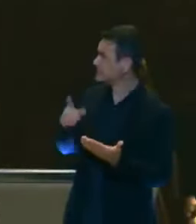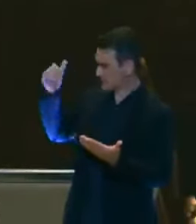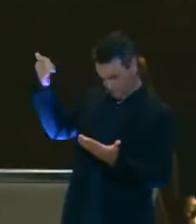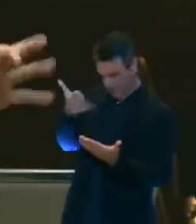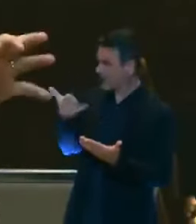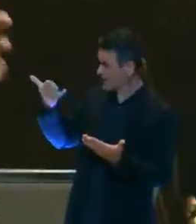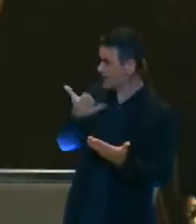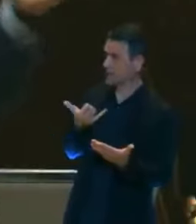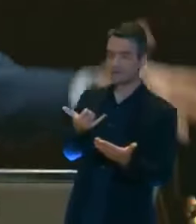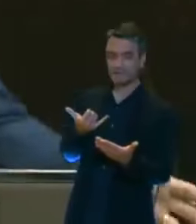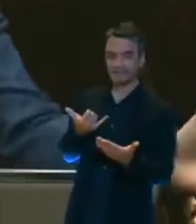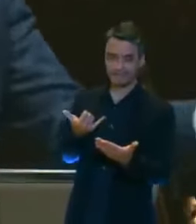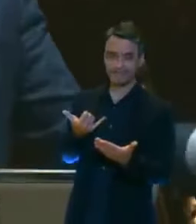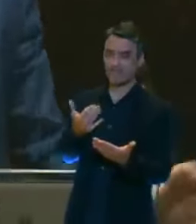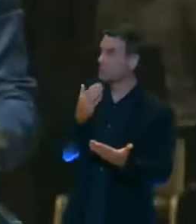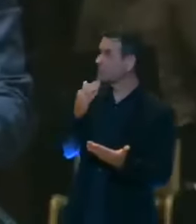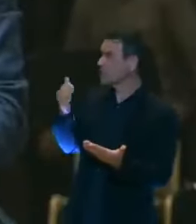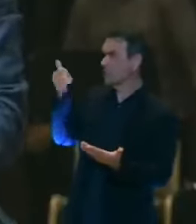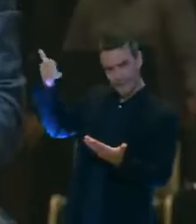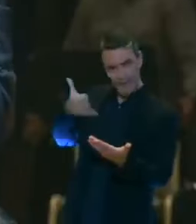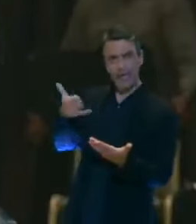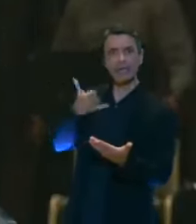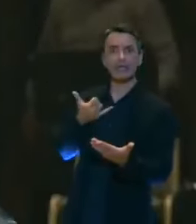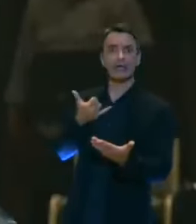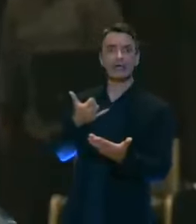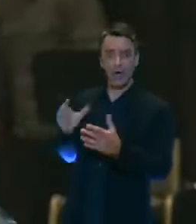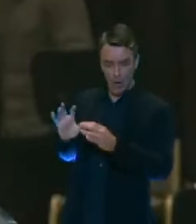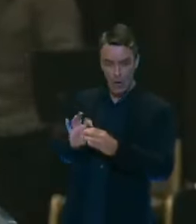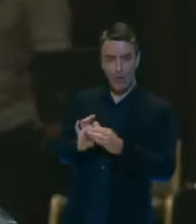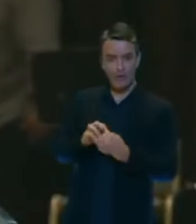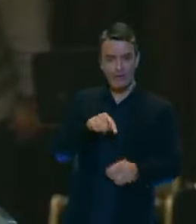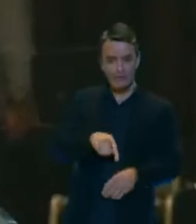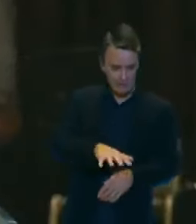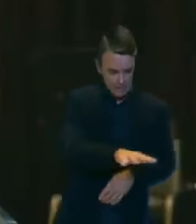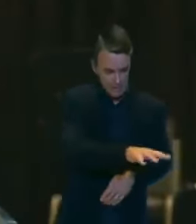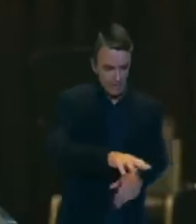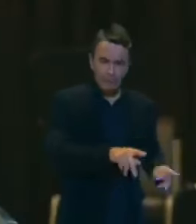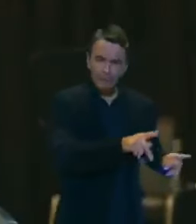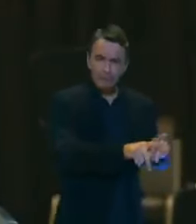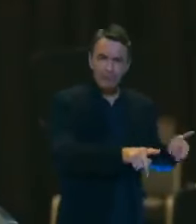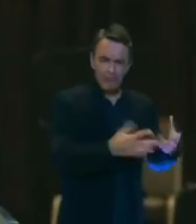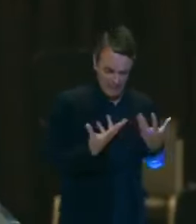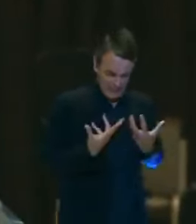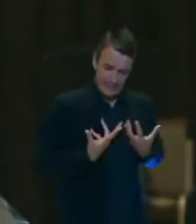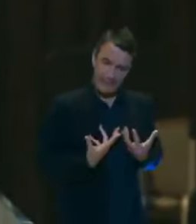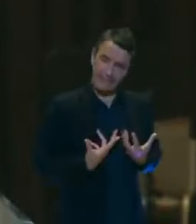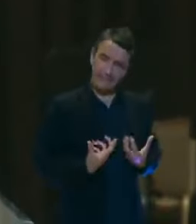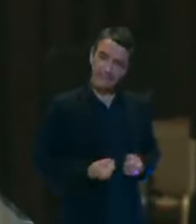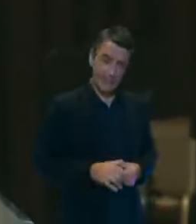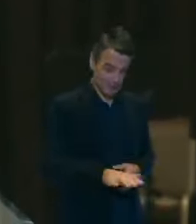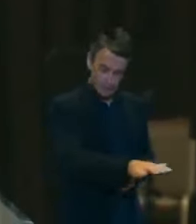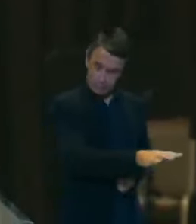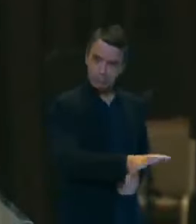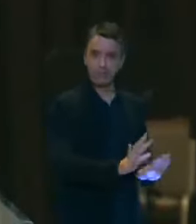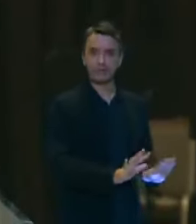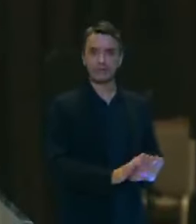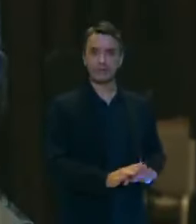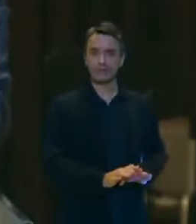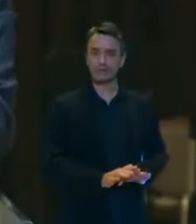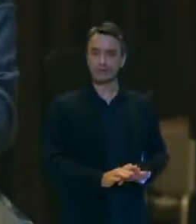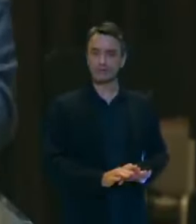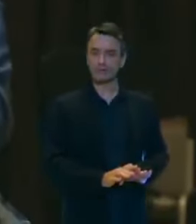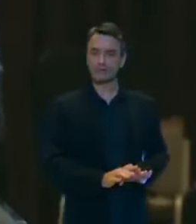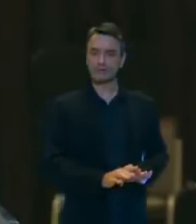é interessante, porque o contexto aqui é um povo cansado. Não era apenas uma pessoa, mas